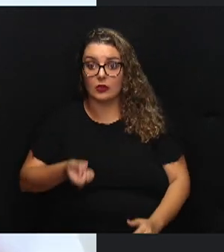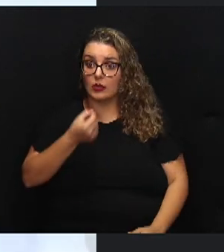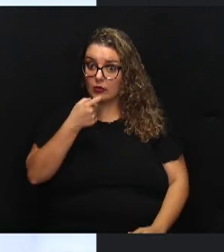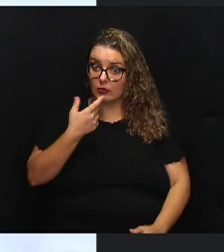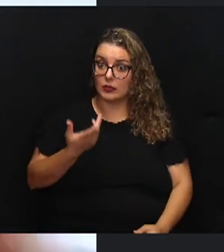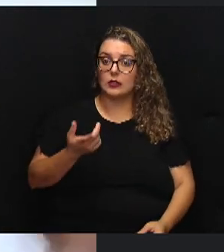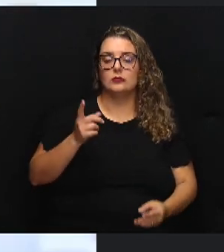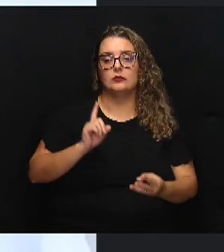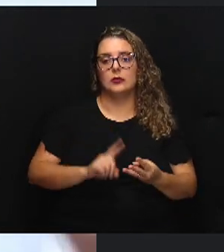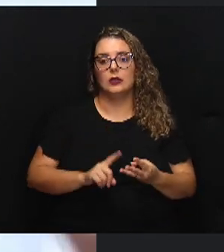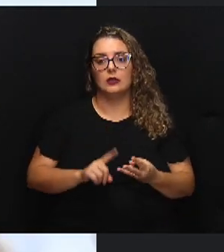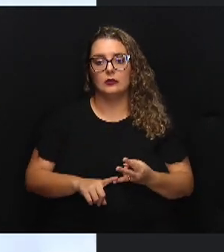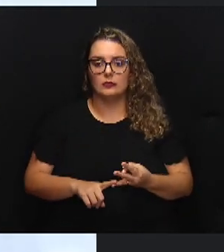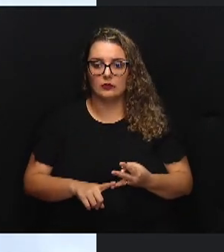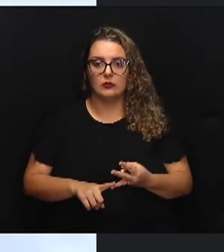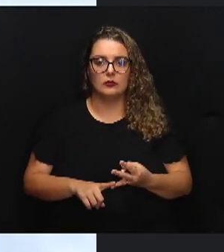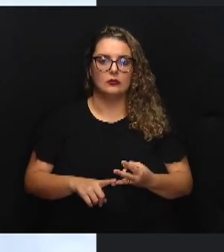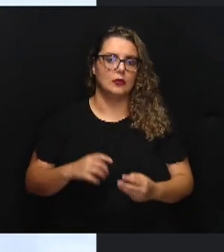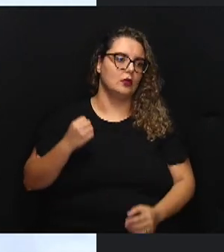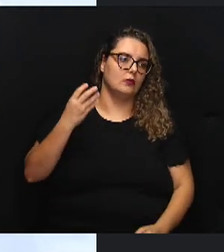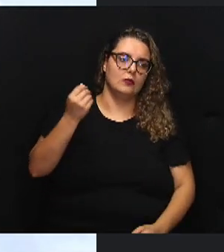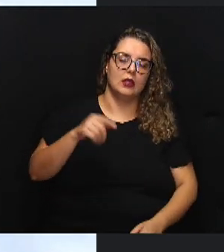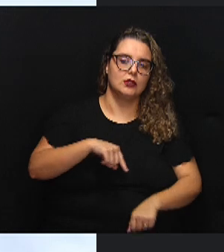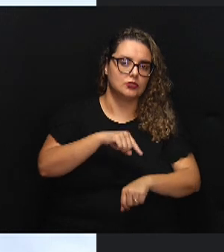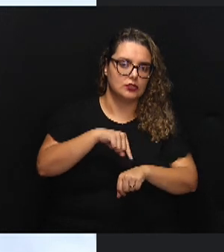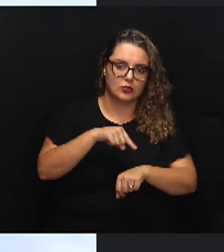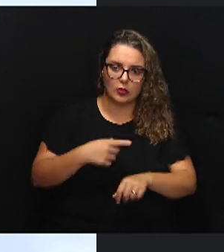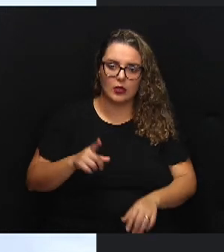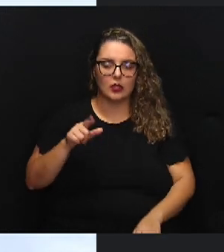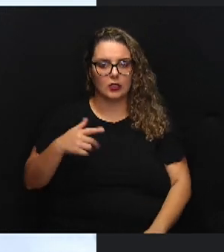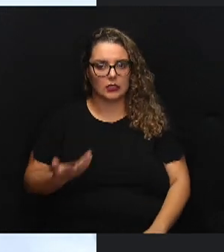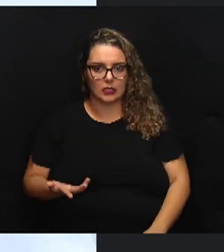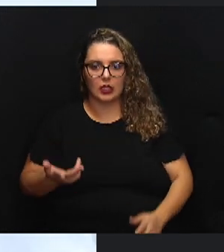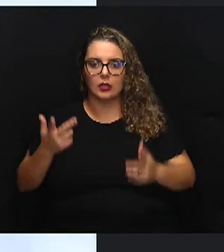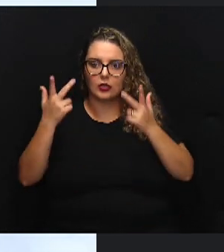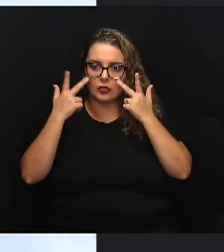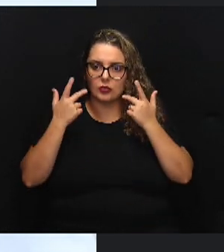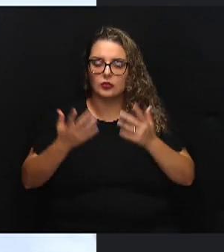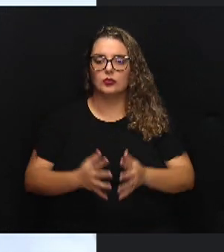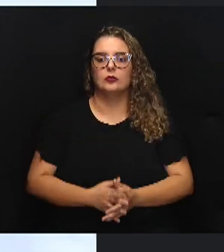medicação, viagens, por exemplo, que é uma situação comum,